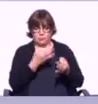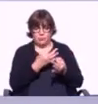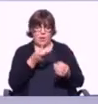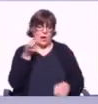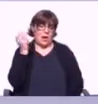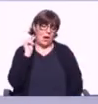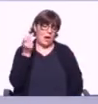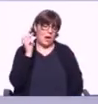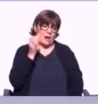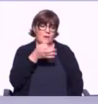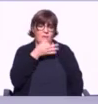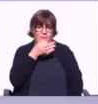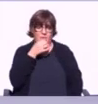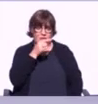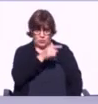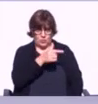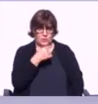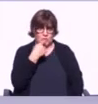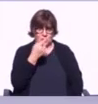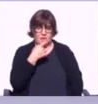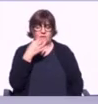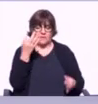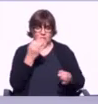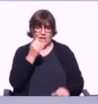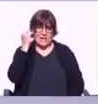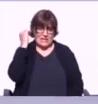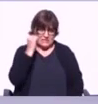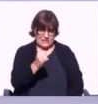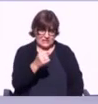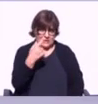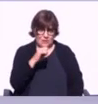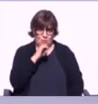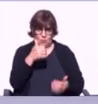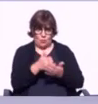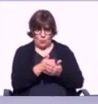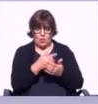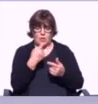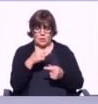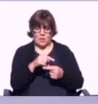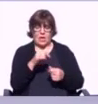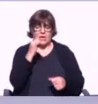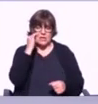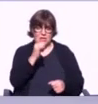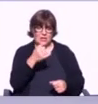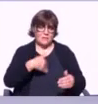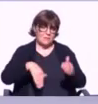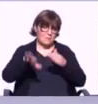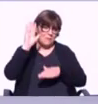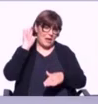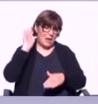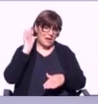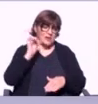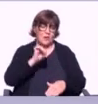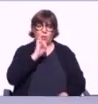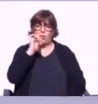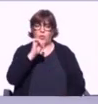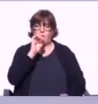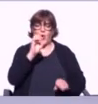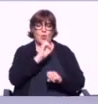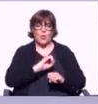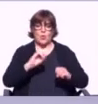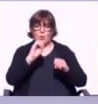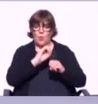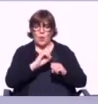anos. Falaste aí há pouco, e é verdade, num assassinato, mas a verdade é que também o assassinato já vai há mais quanto tempo e ainda não há